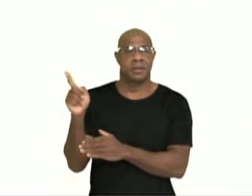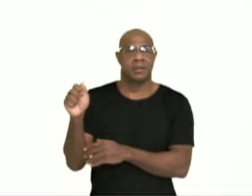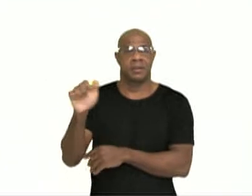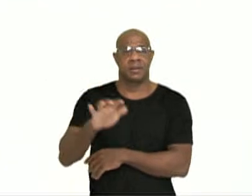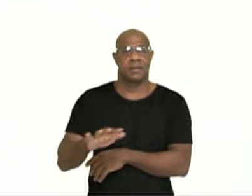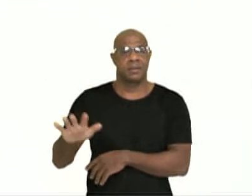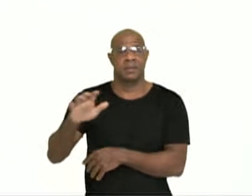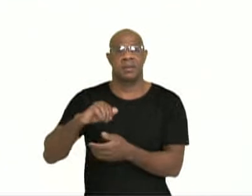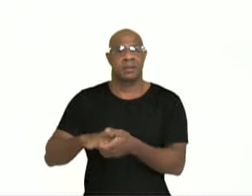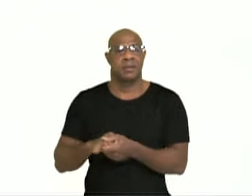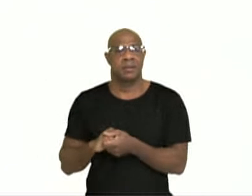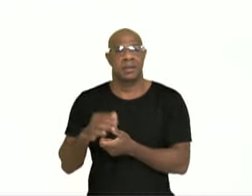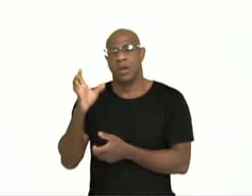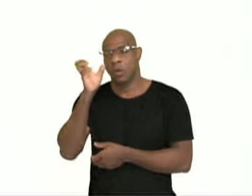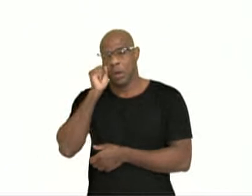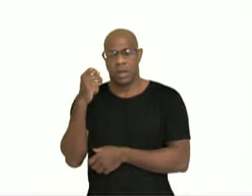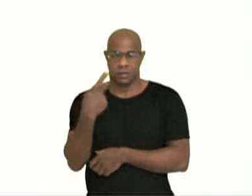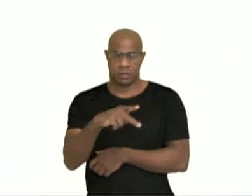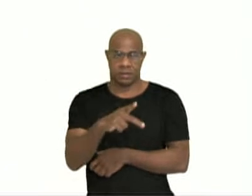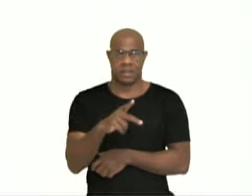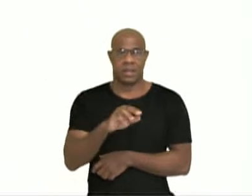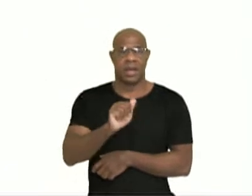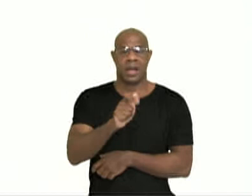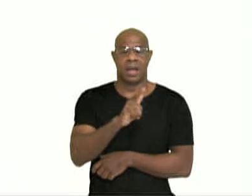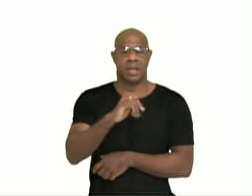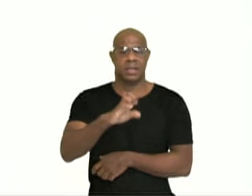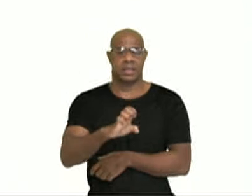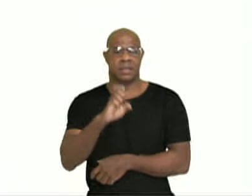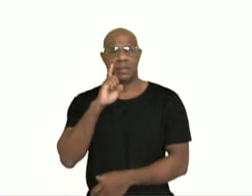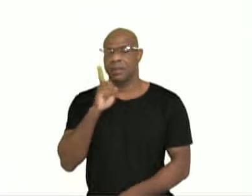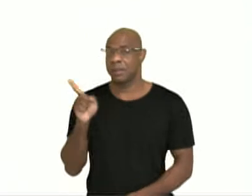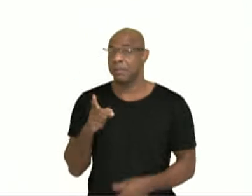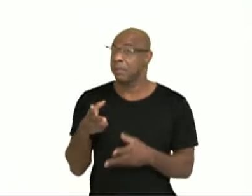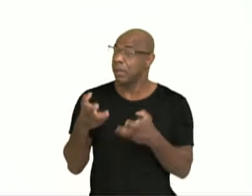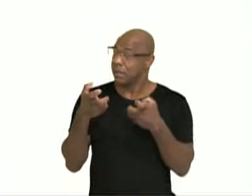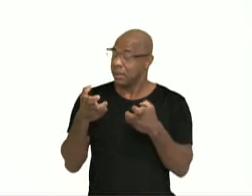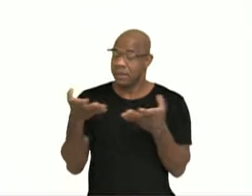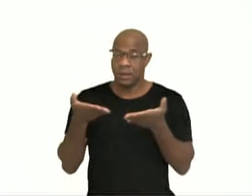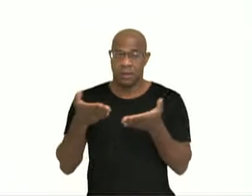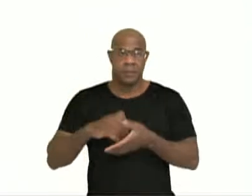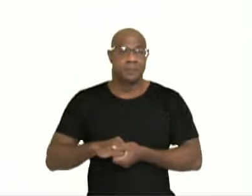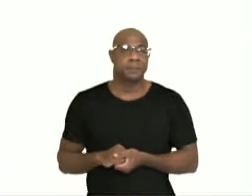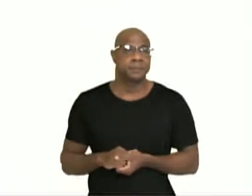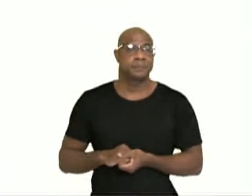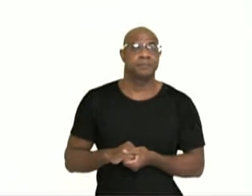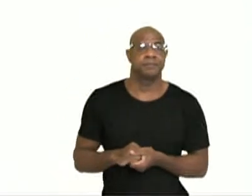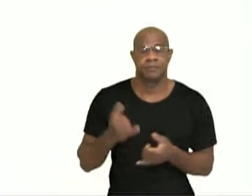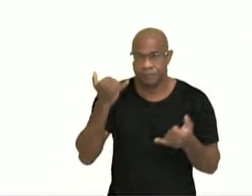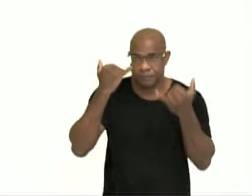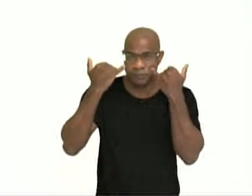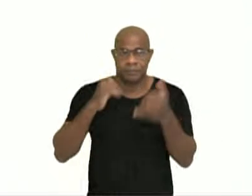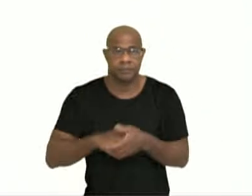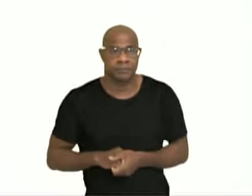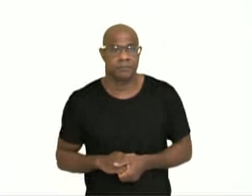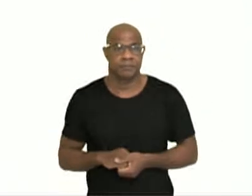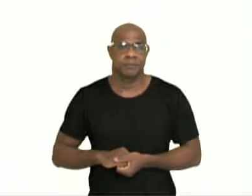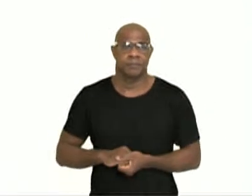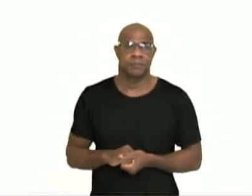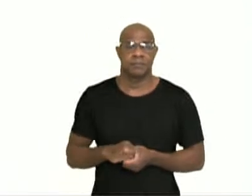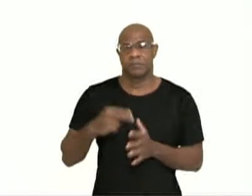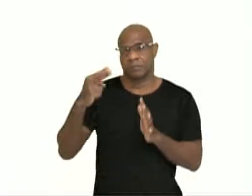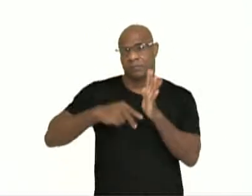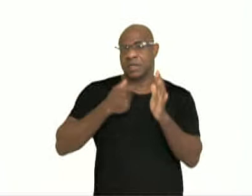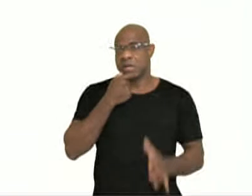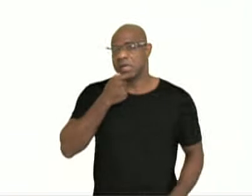traz o quarto da Alissa, no caso, tá? Então, presta atenção nas informações. Alissa lives with